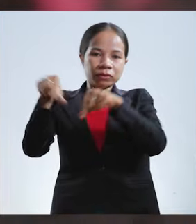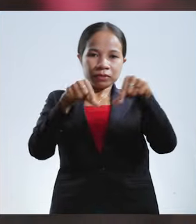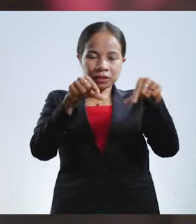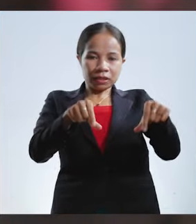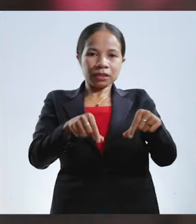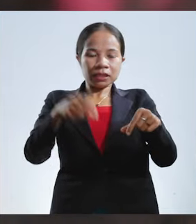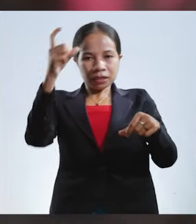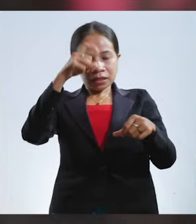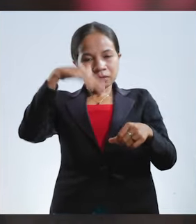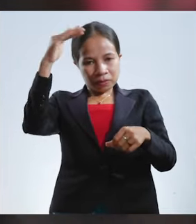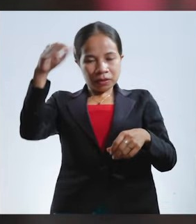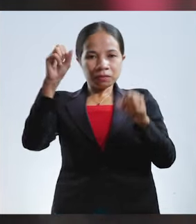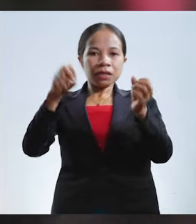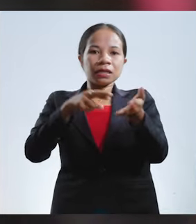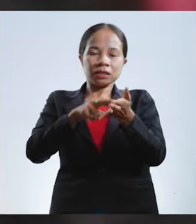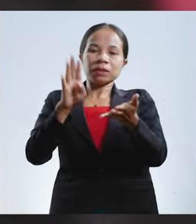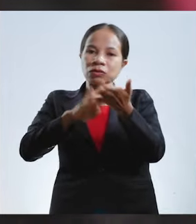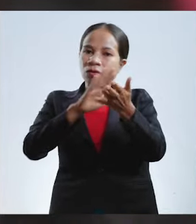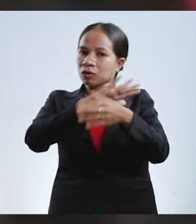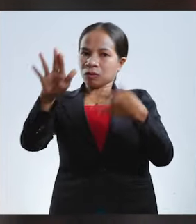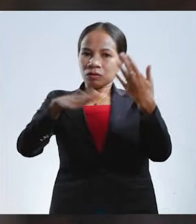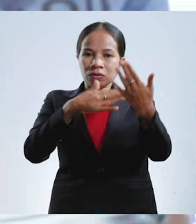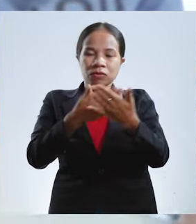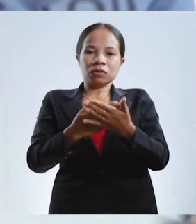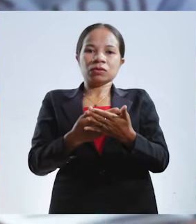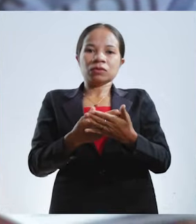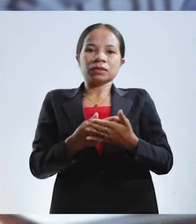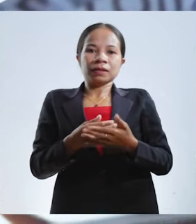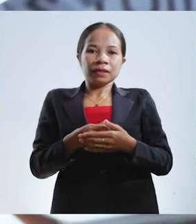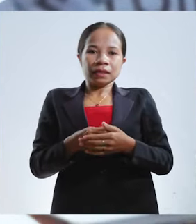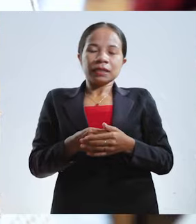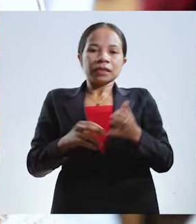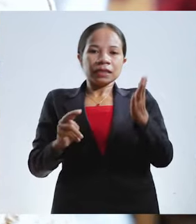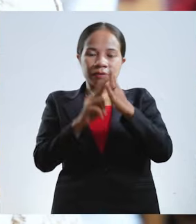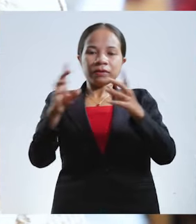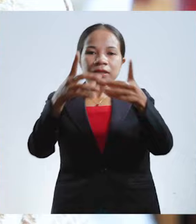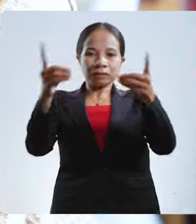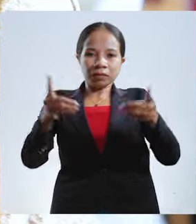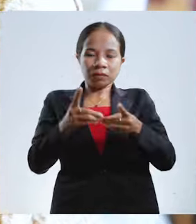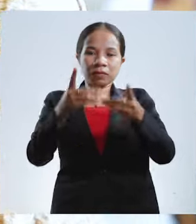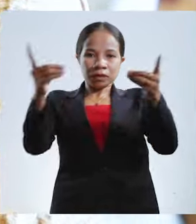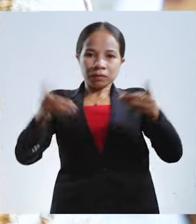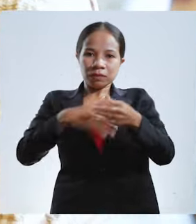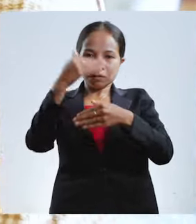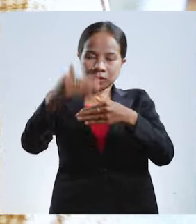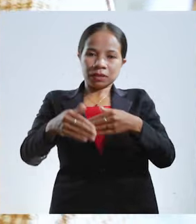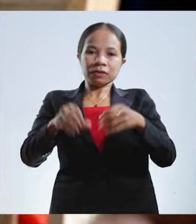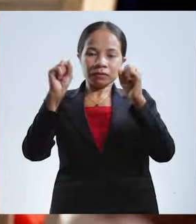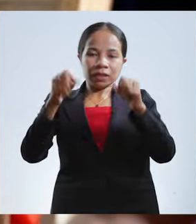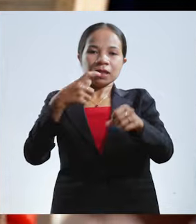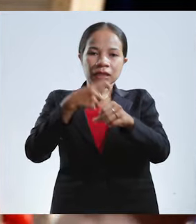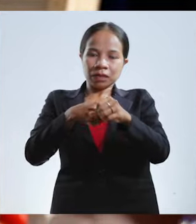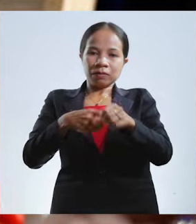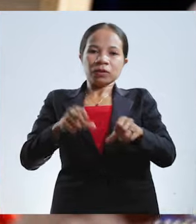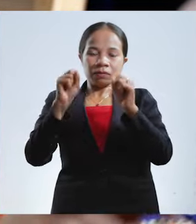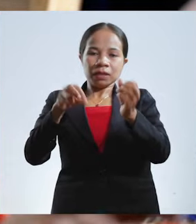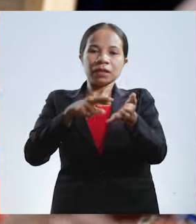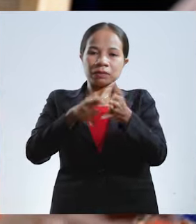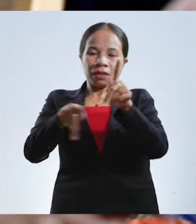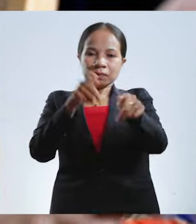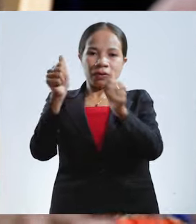nebe elegível no bele aplica ba nível estudo otu-otu. Seleção de curso e a nível diploma no diploma avançado se é disponível ba aplicante